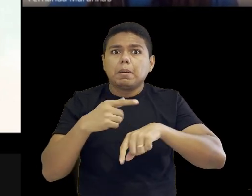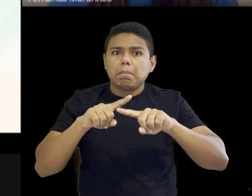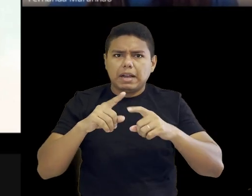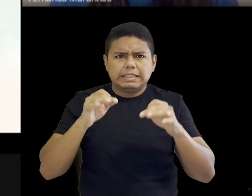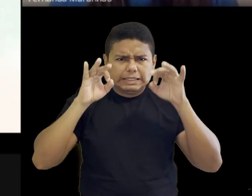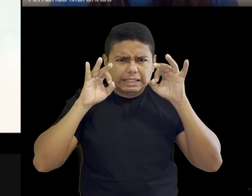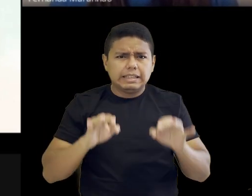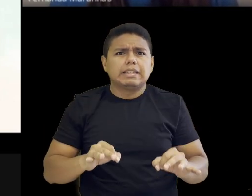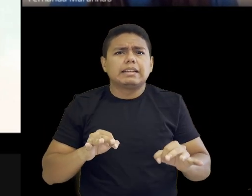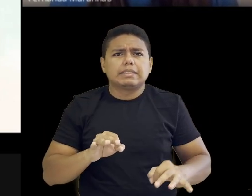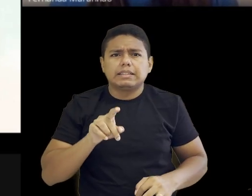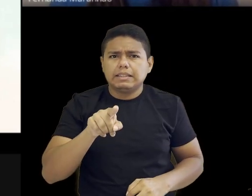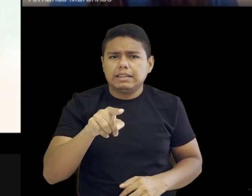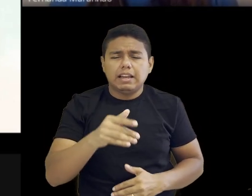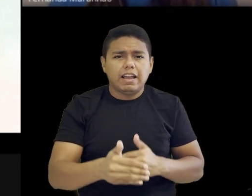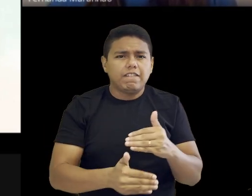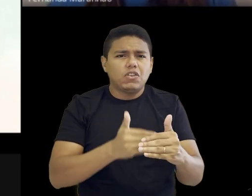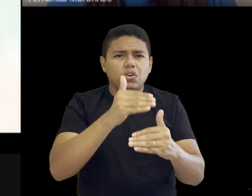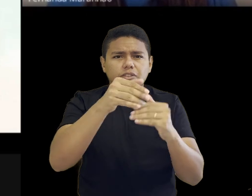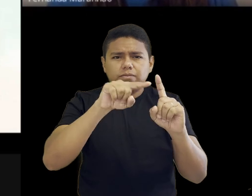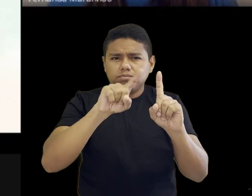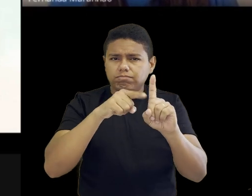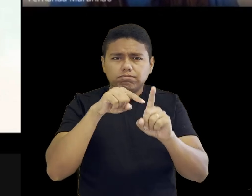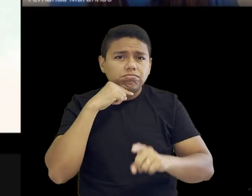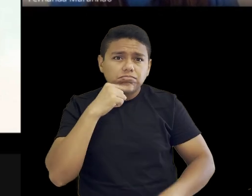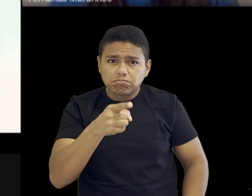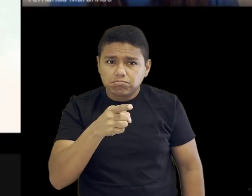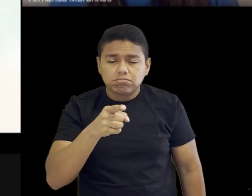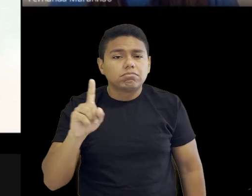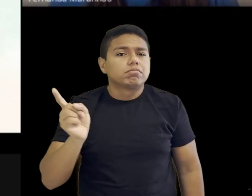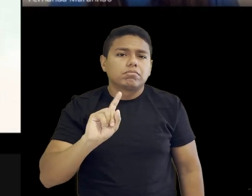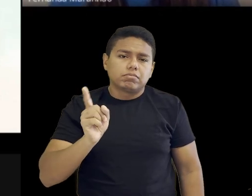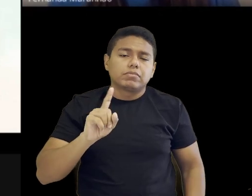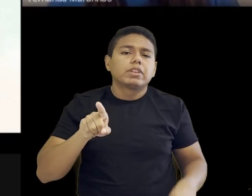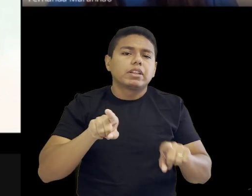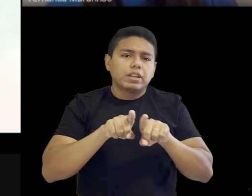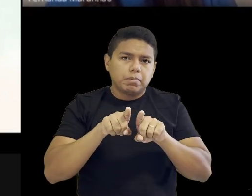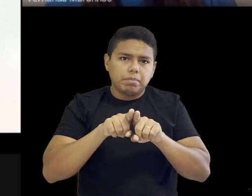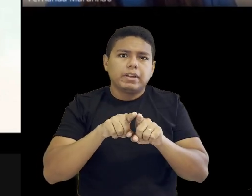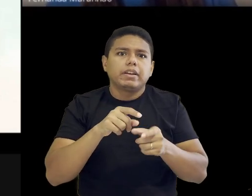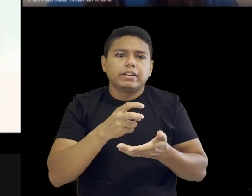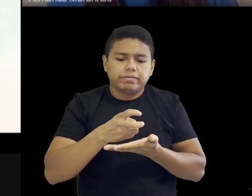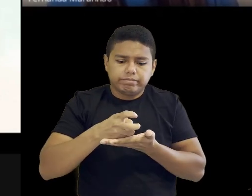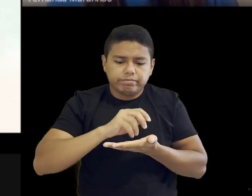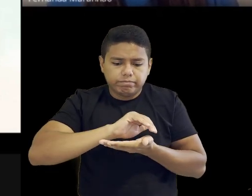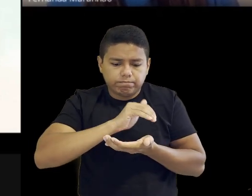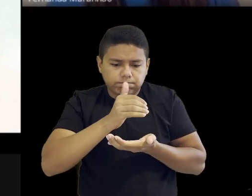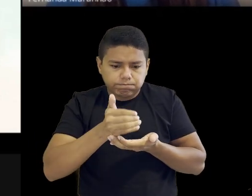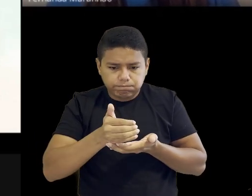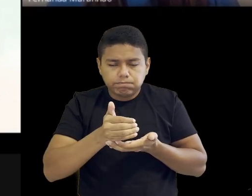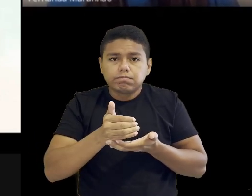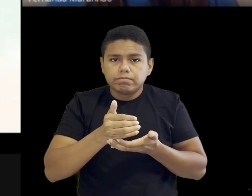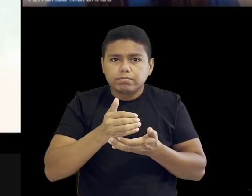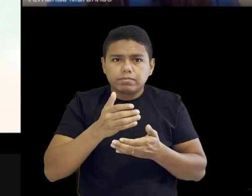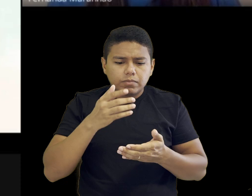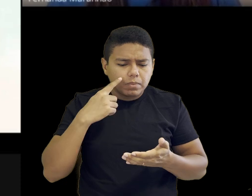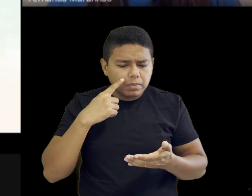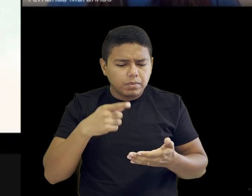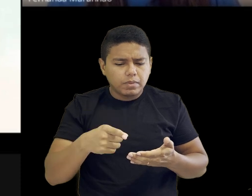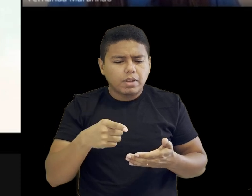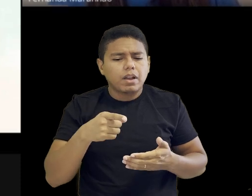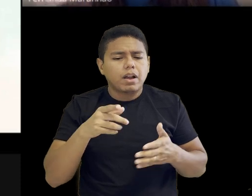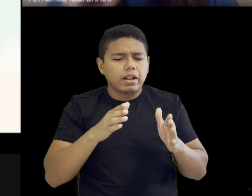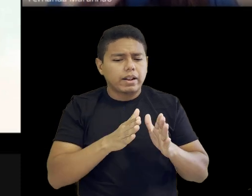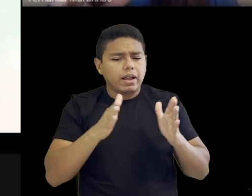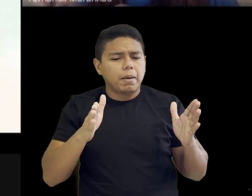precoce, mas não é um critério definitivo maior de não evolução da gestação. O índice de saco gestacional é um índice